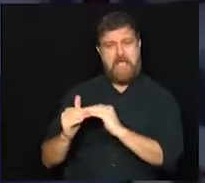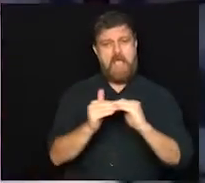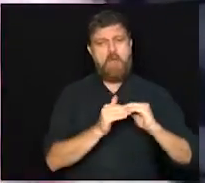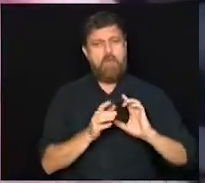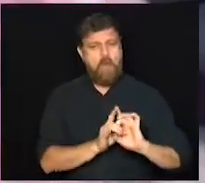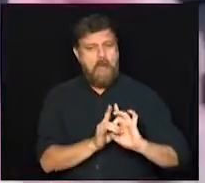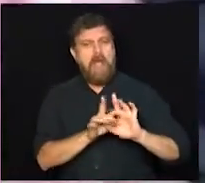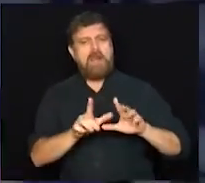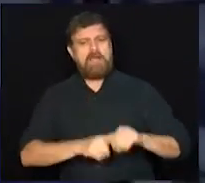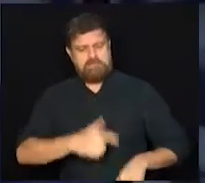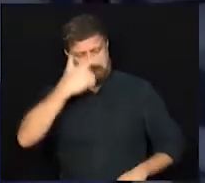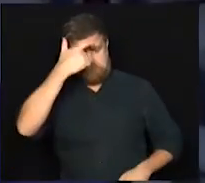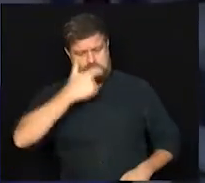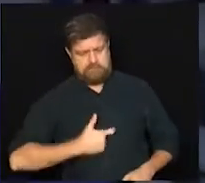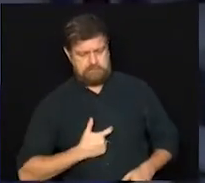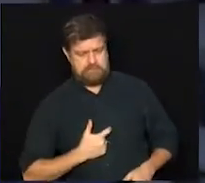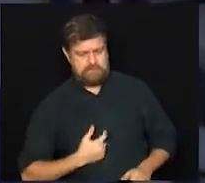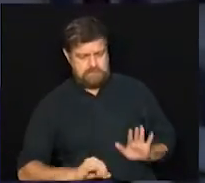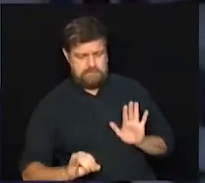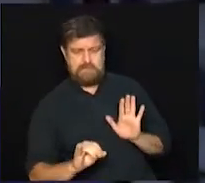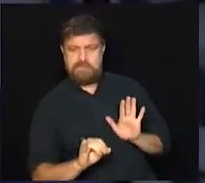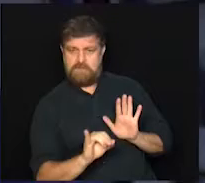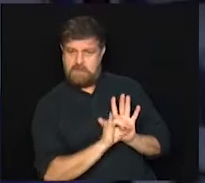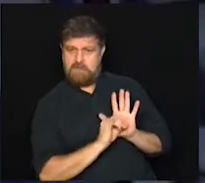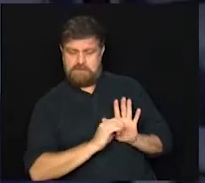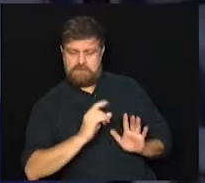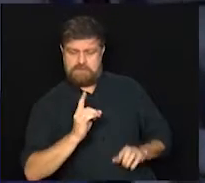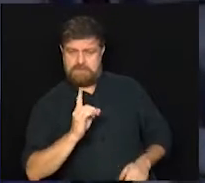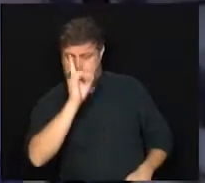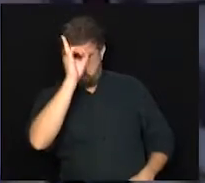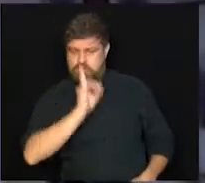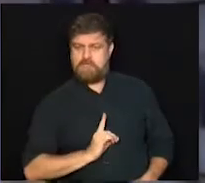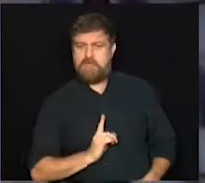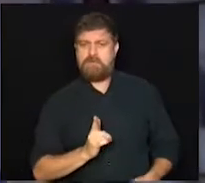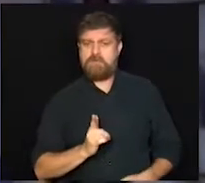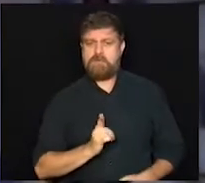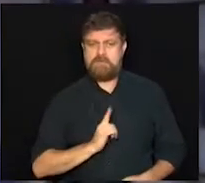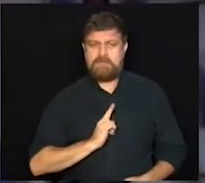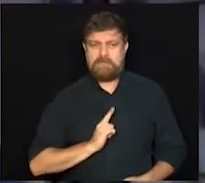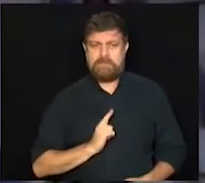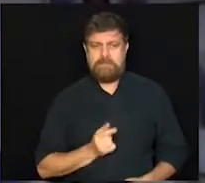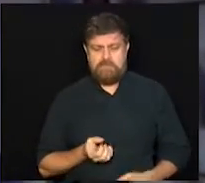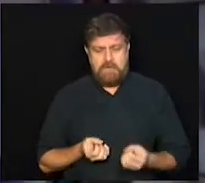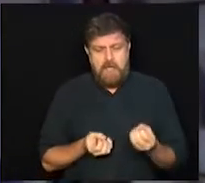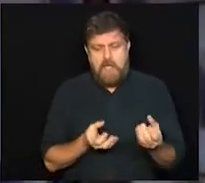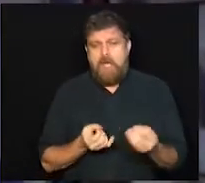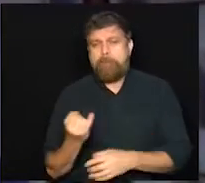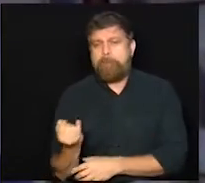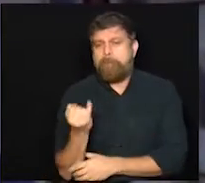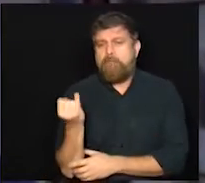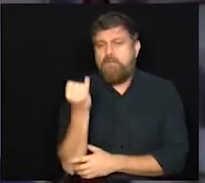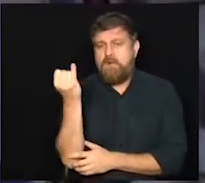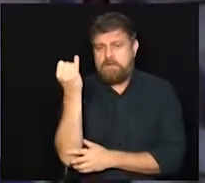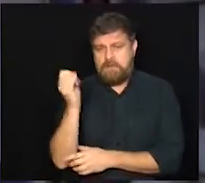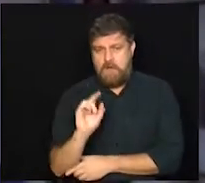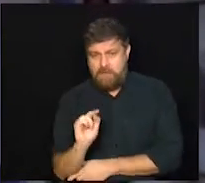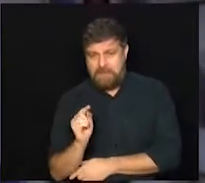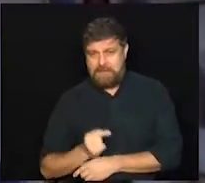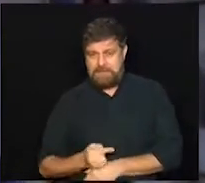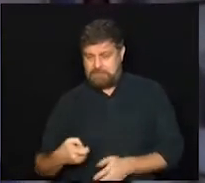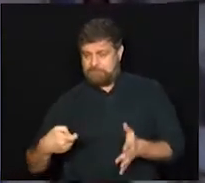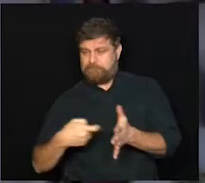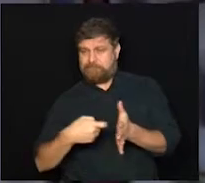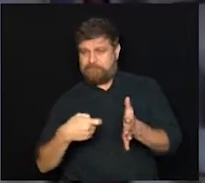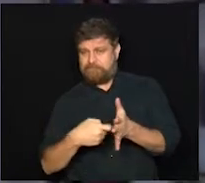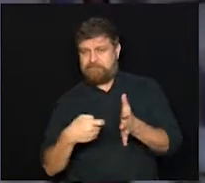em dignidades e direitos. Né? Então, e ela tem um dado extremamente importante, porque ela aponta